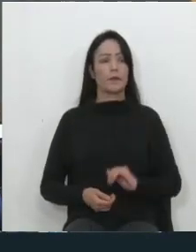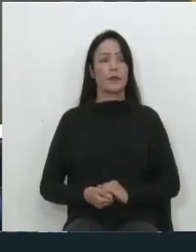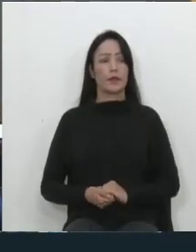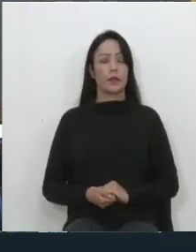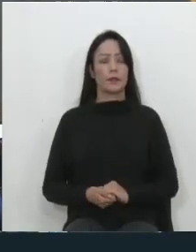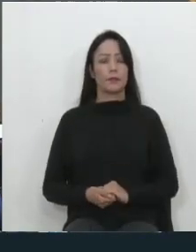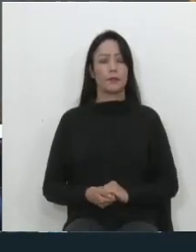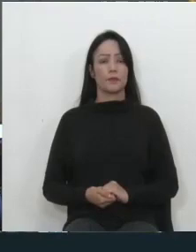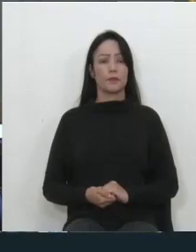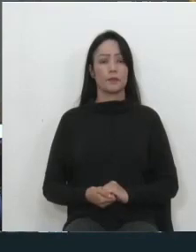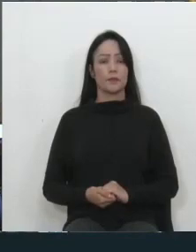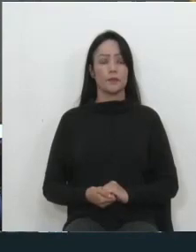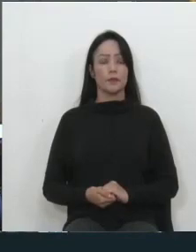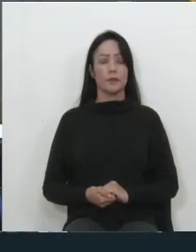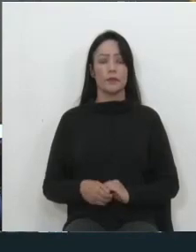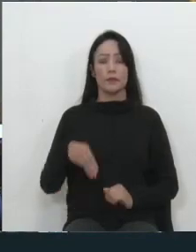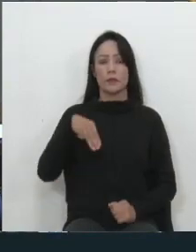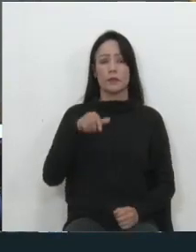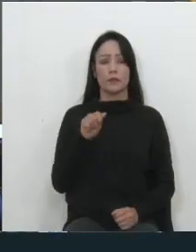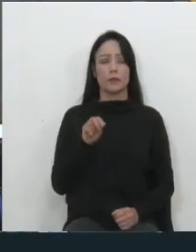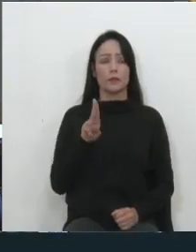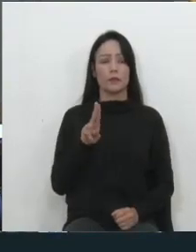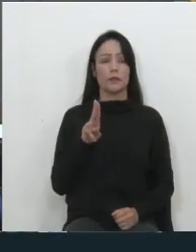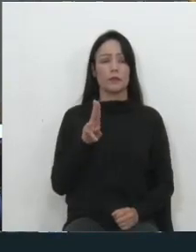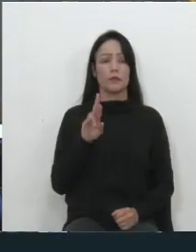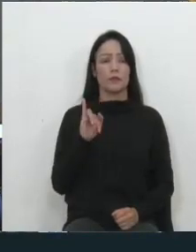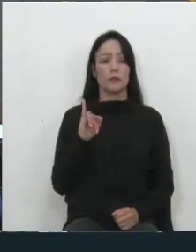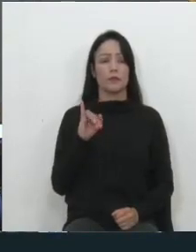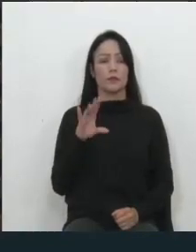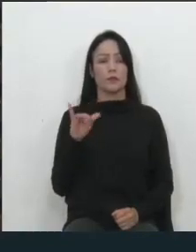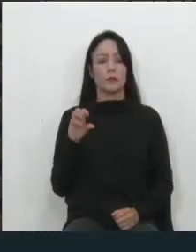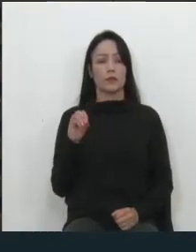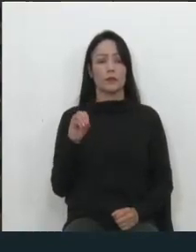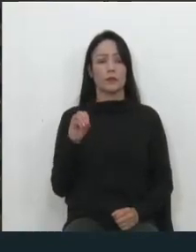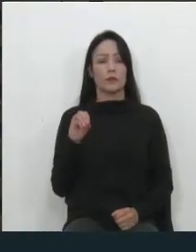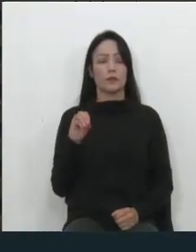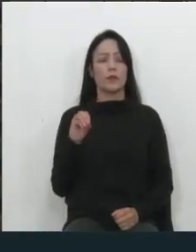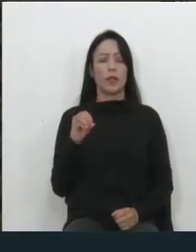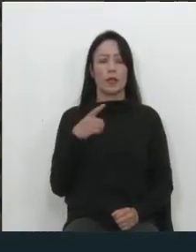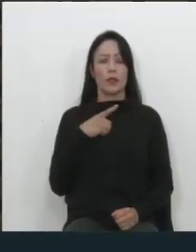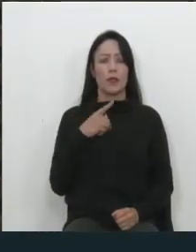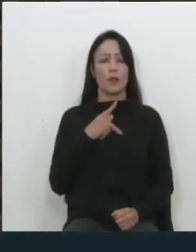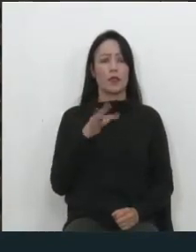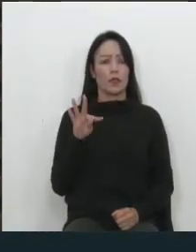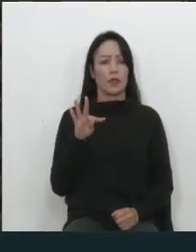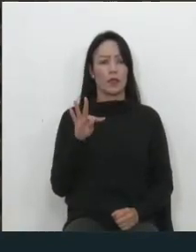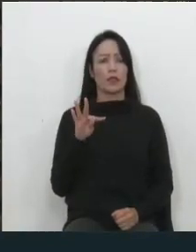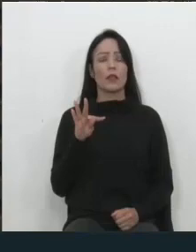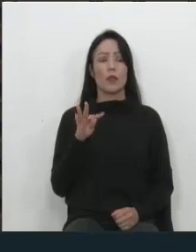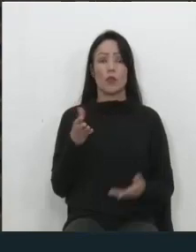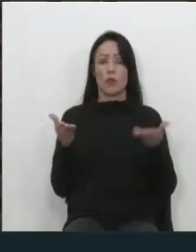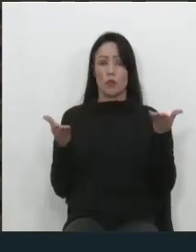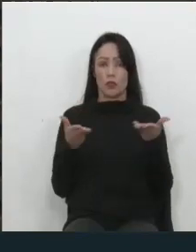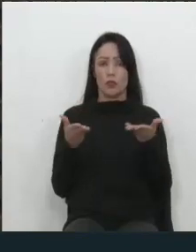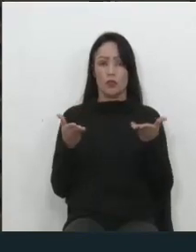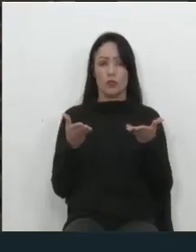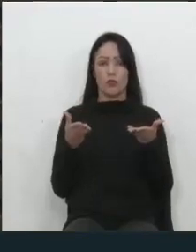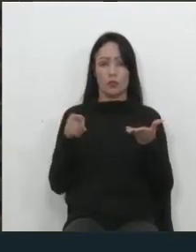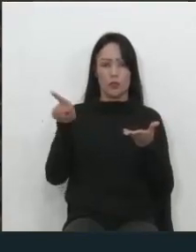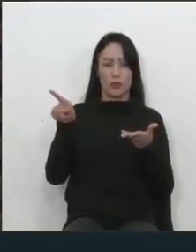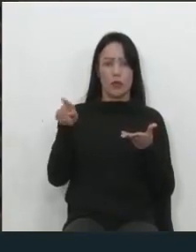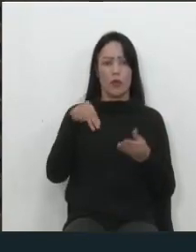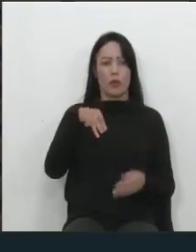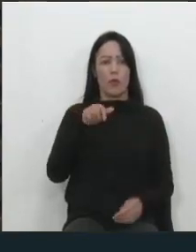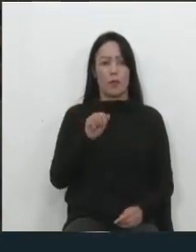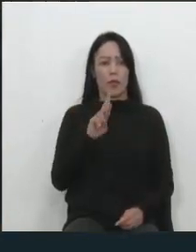Questão de ordem, vereador Maurício Brinquinho. Pelo Partido dos Trabalhadores, a gente estava numa discussão muito ampla, mas hoje o Marcelo realmente falou que vai, então